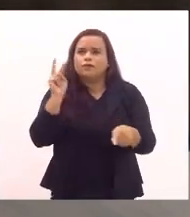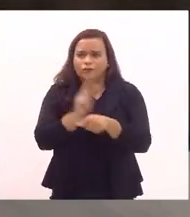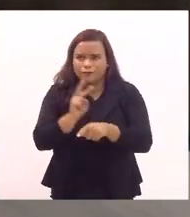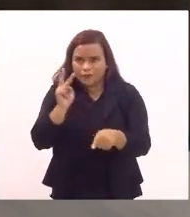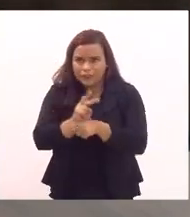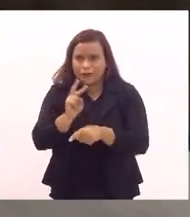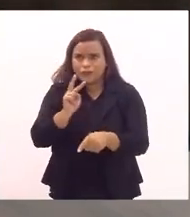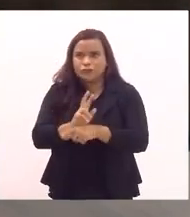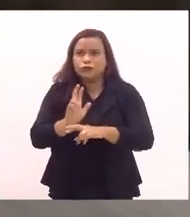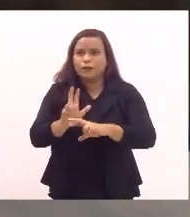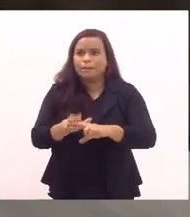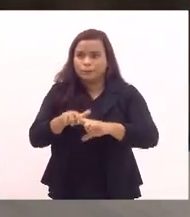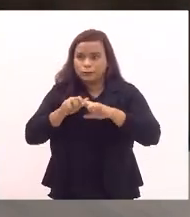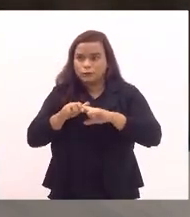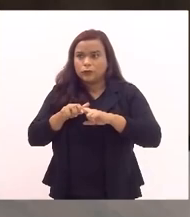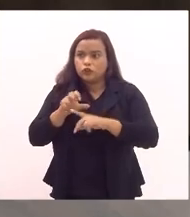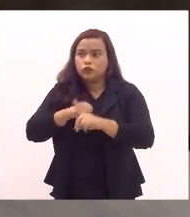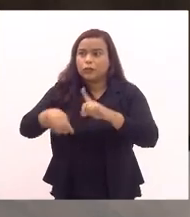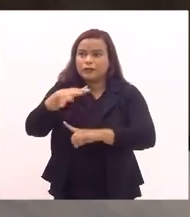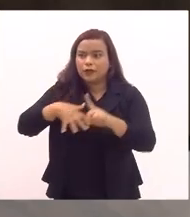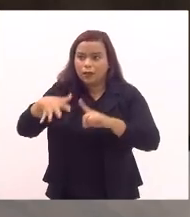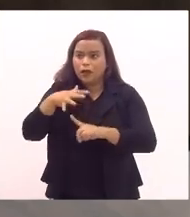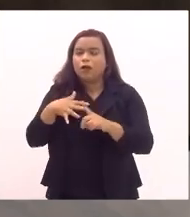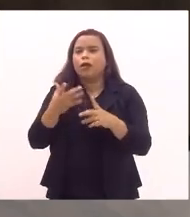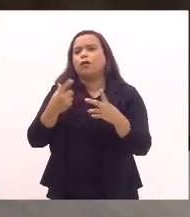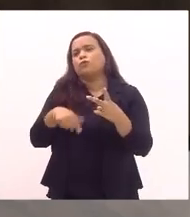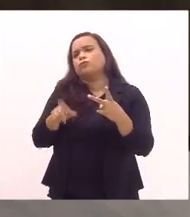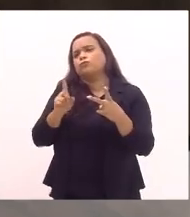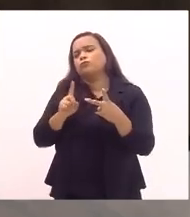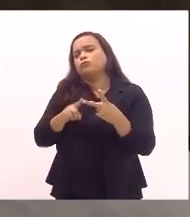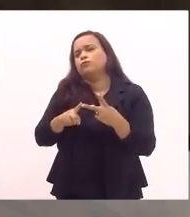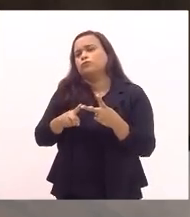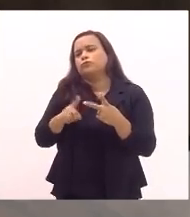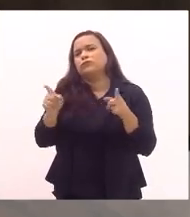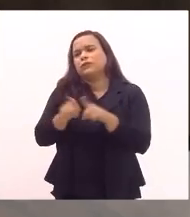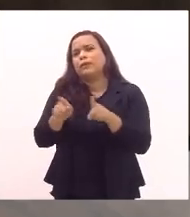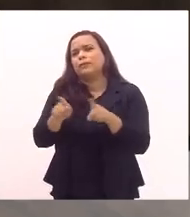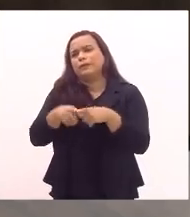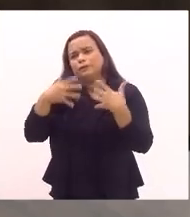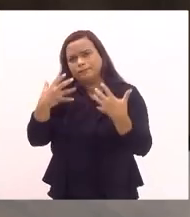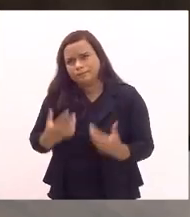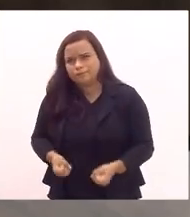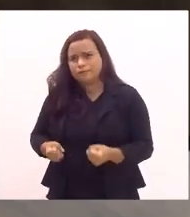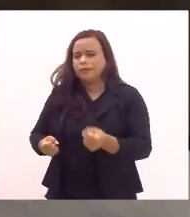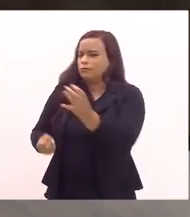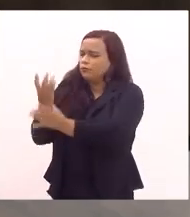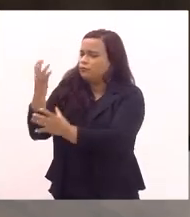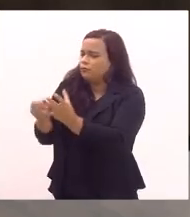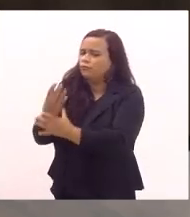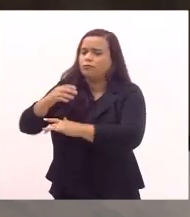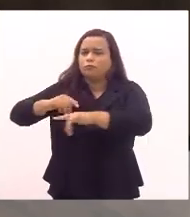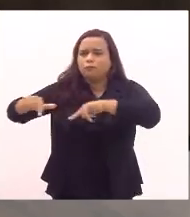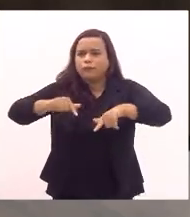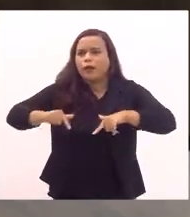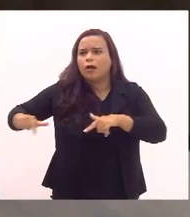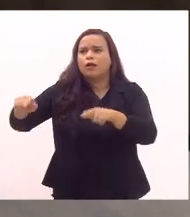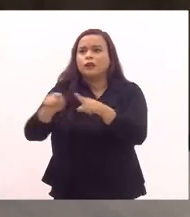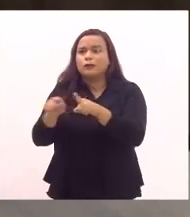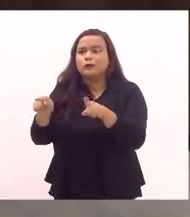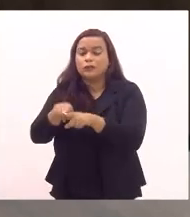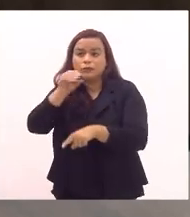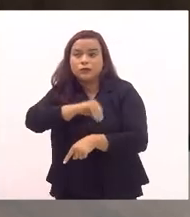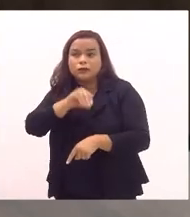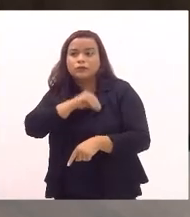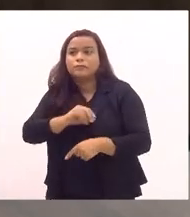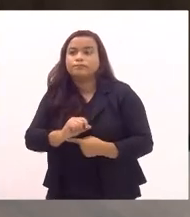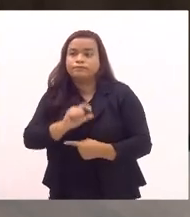das causas sociais a favor da geração do emprego e o aumento de